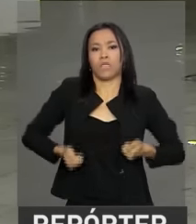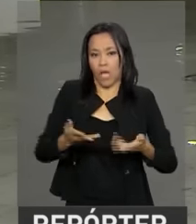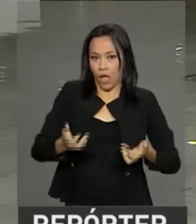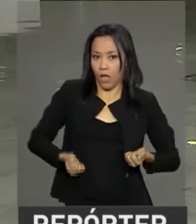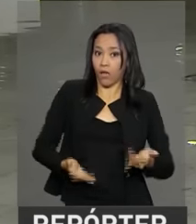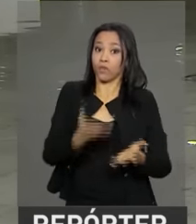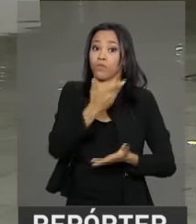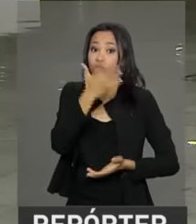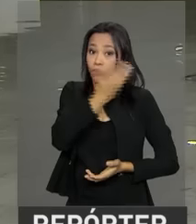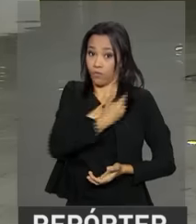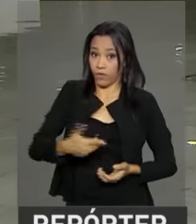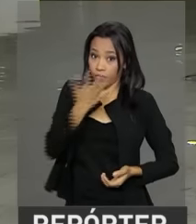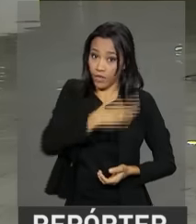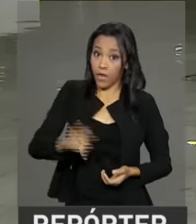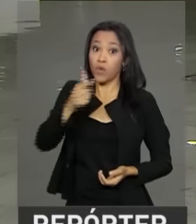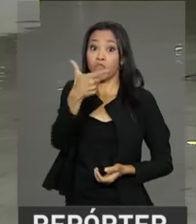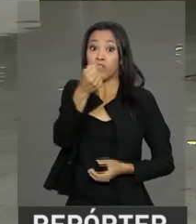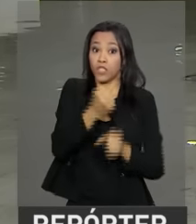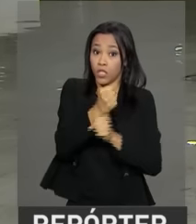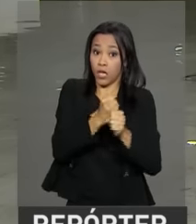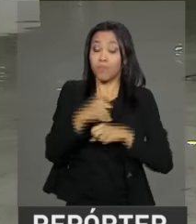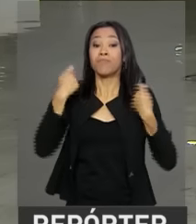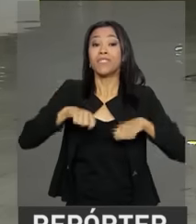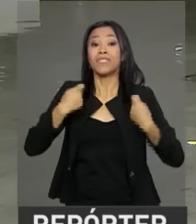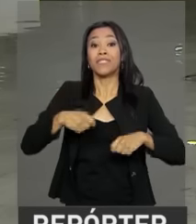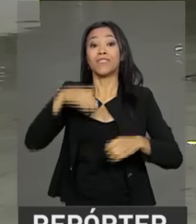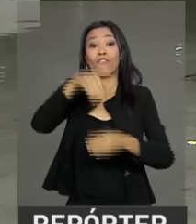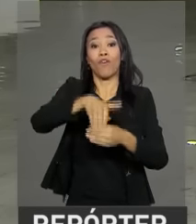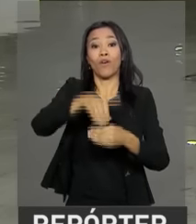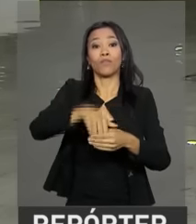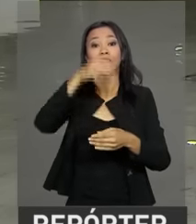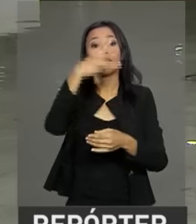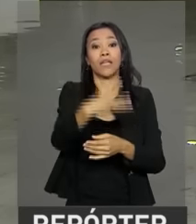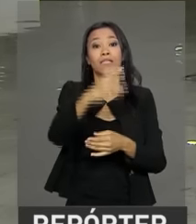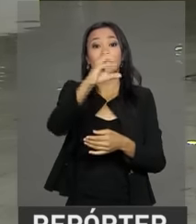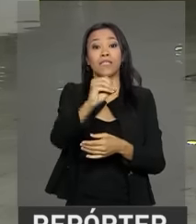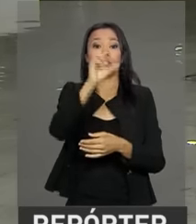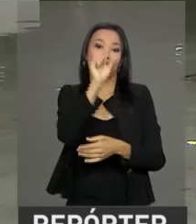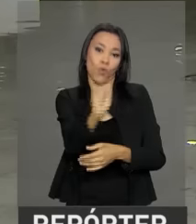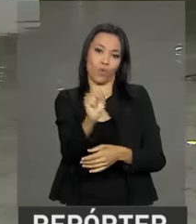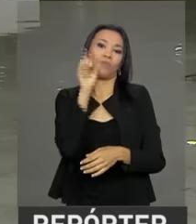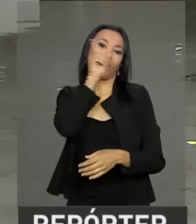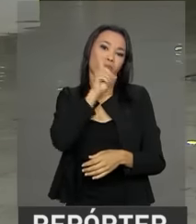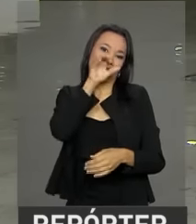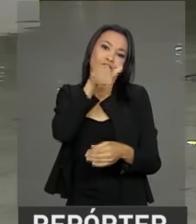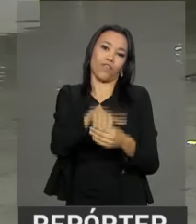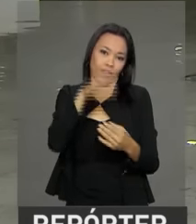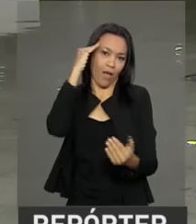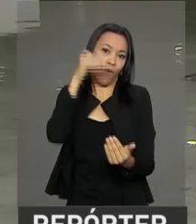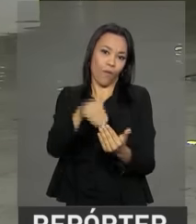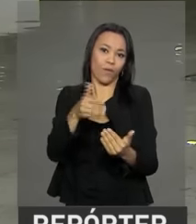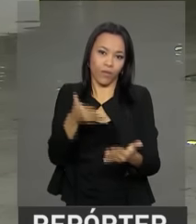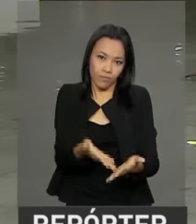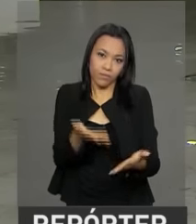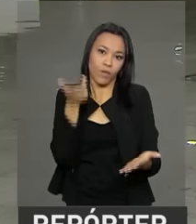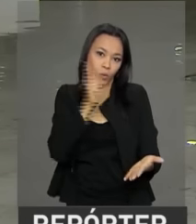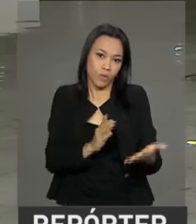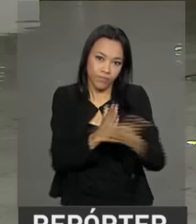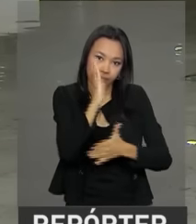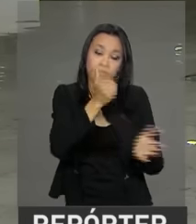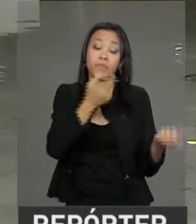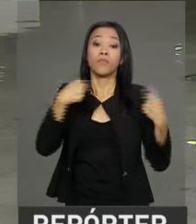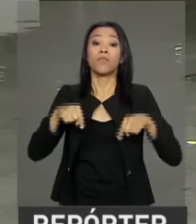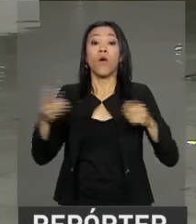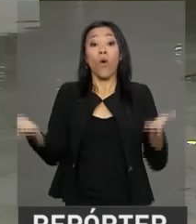próximos 20 anos precisa dos votos de pelo menos 308 deputados e hoje também no Palácio da Alvorada o presidente Michel